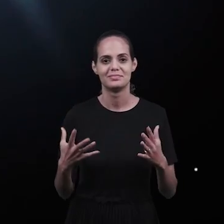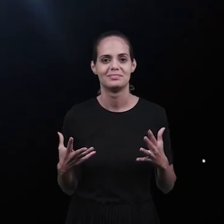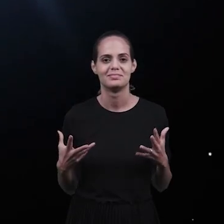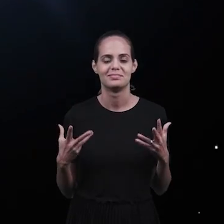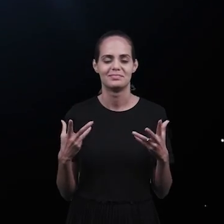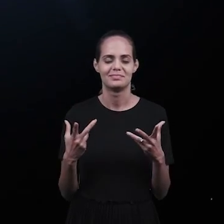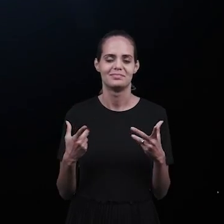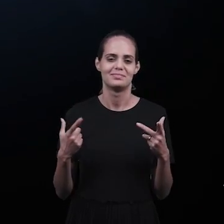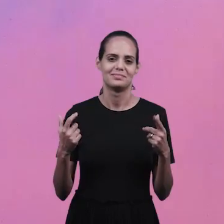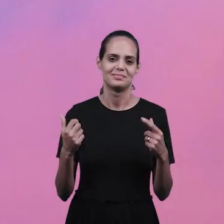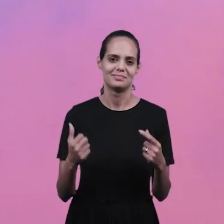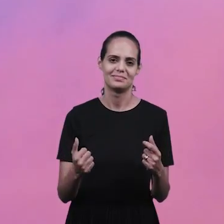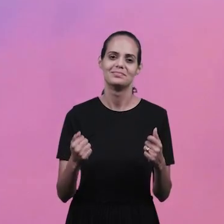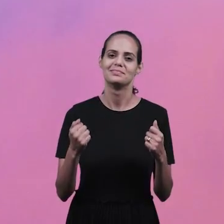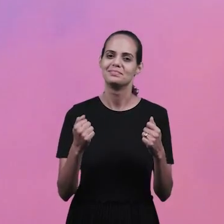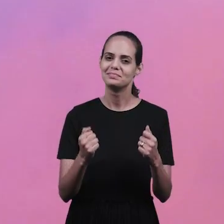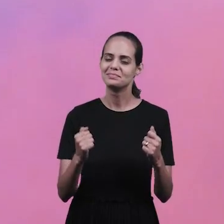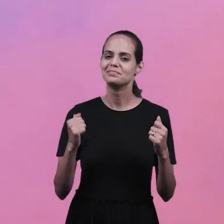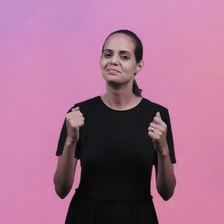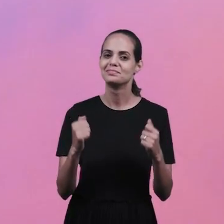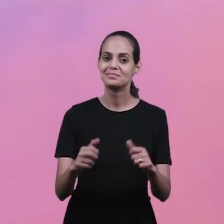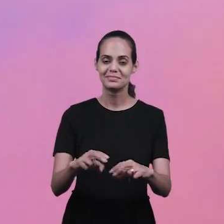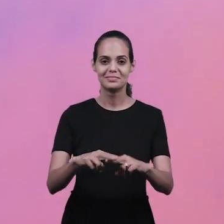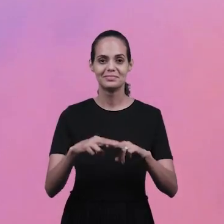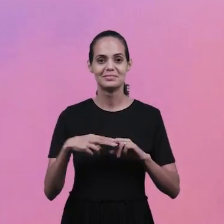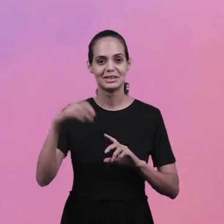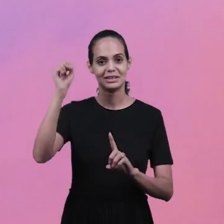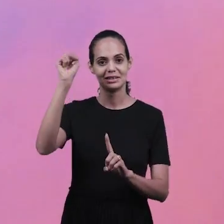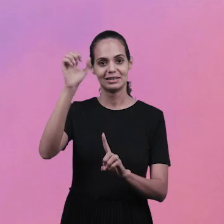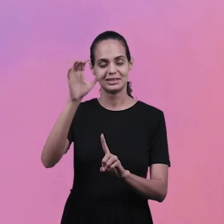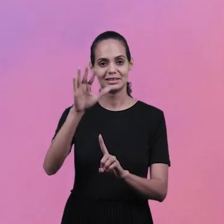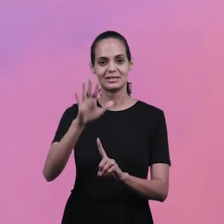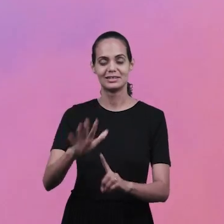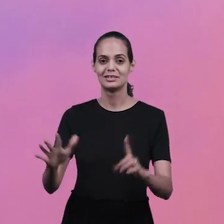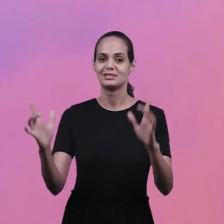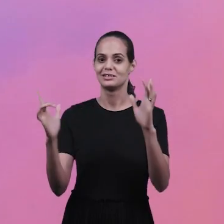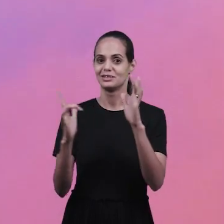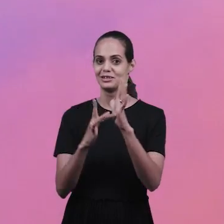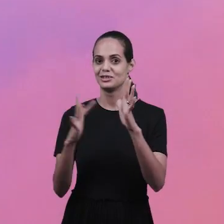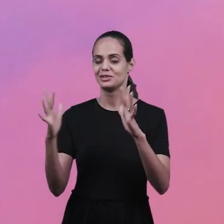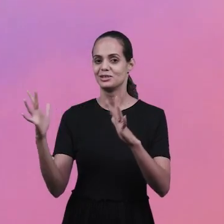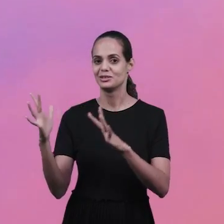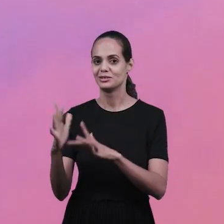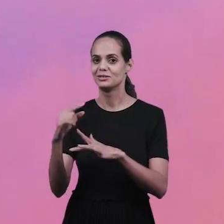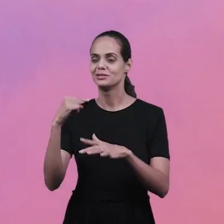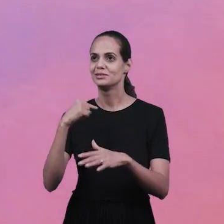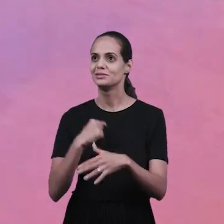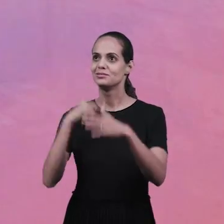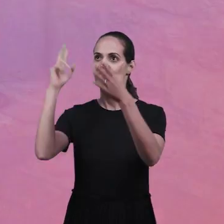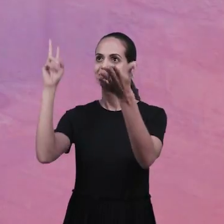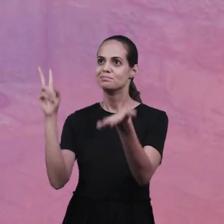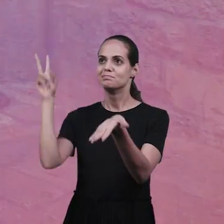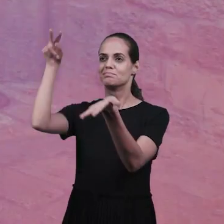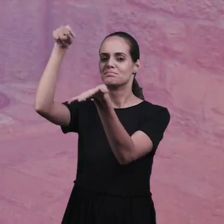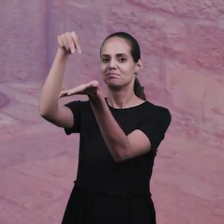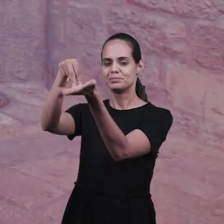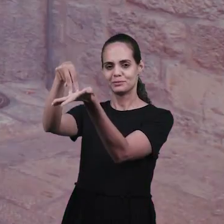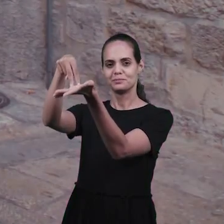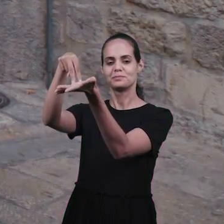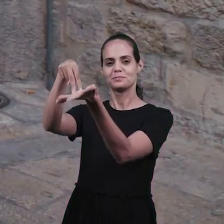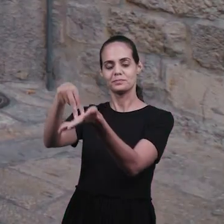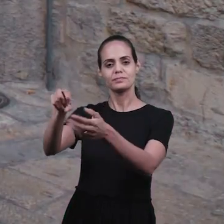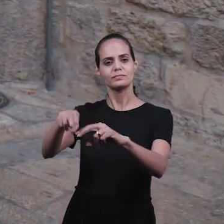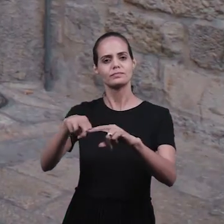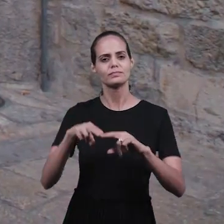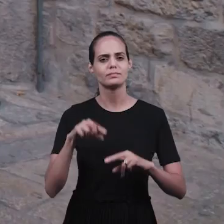chegar o dia, pela graça de Jesus eu lá estarei. Pelo